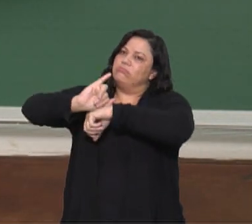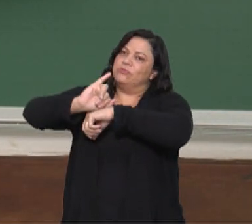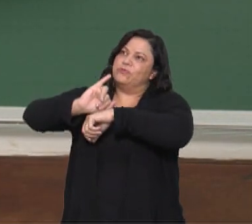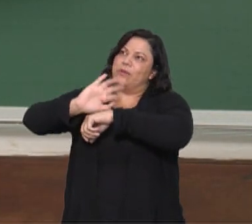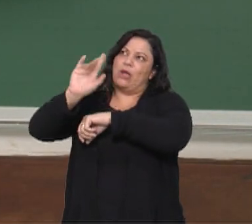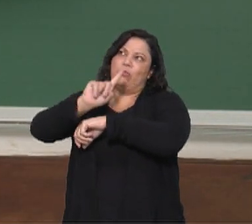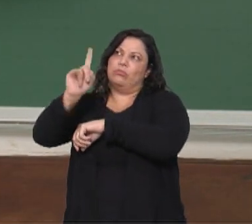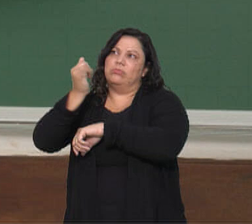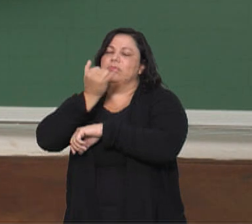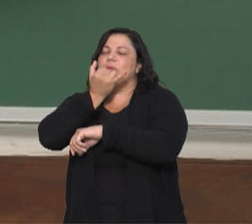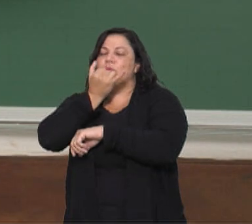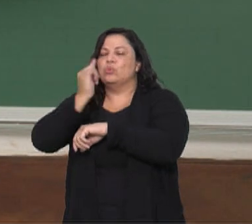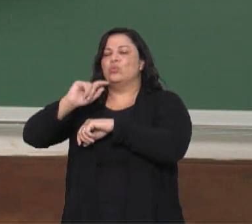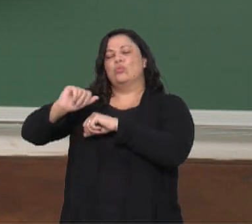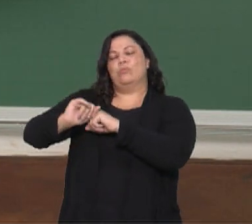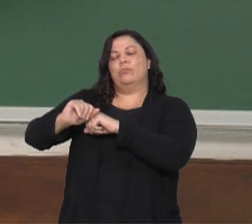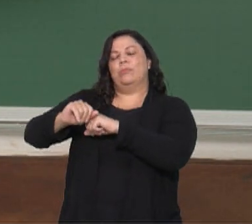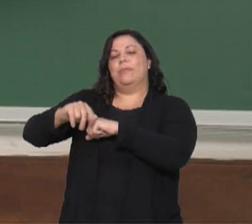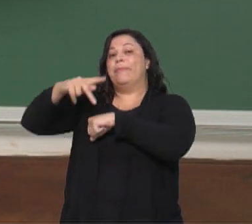uma pedra